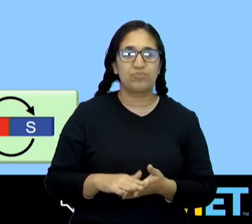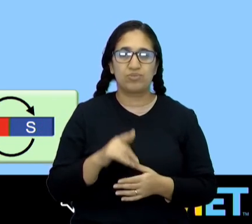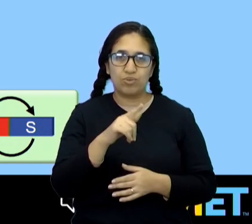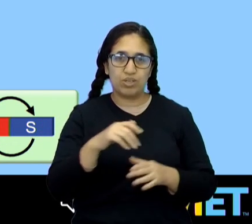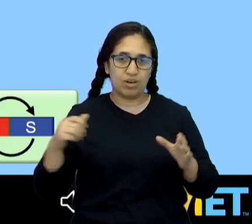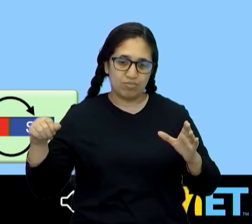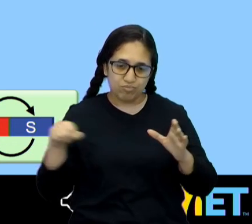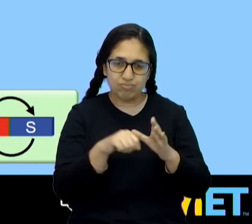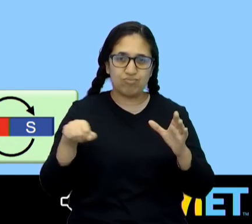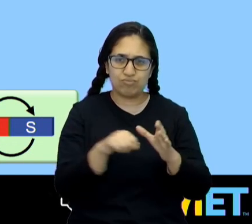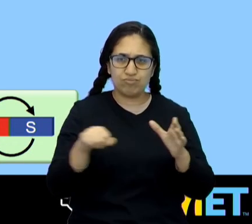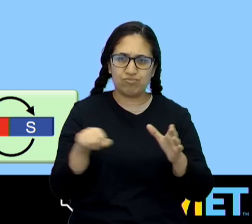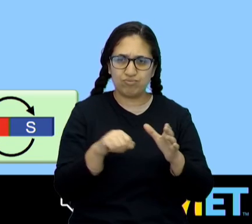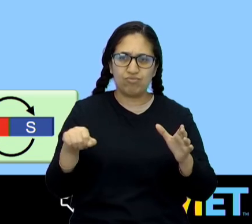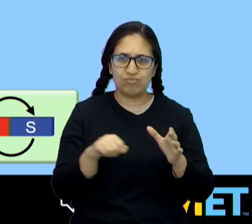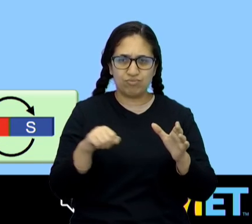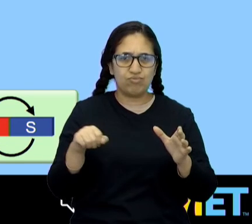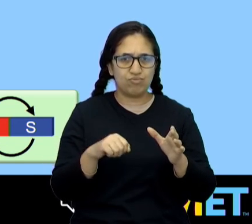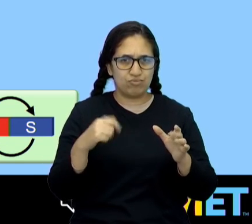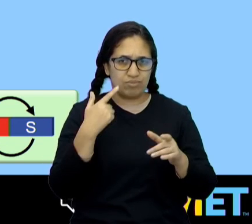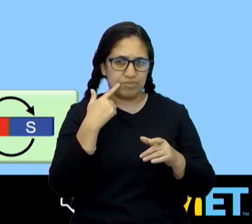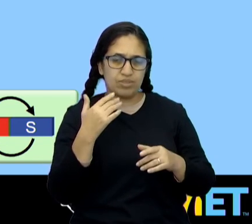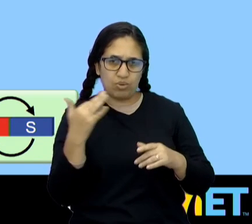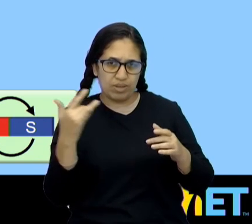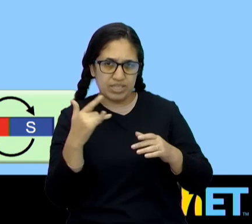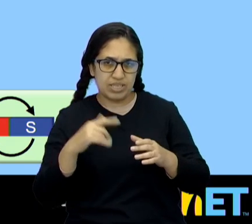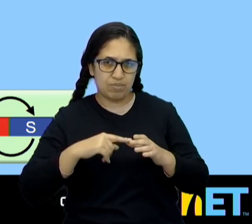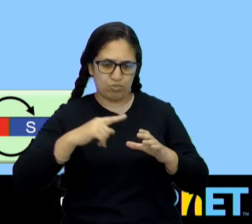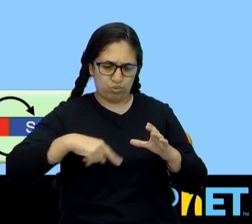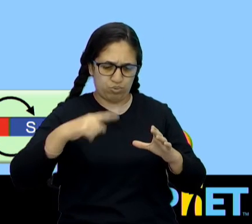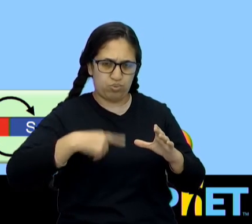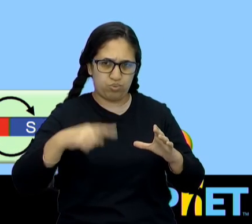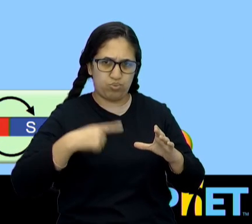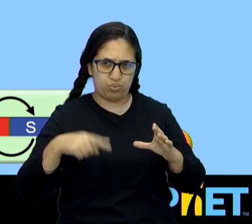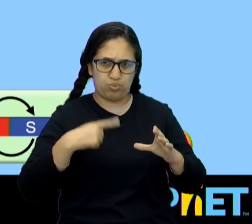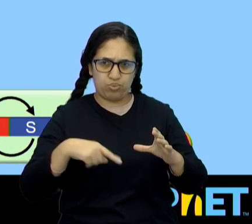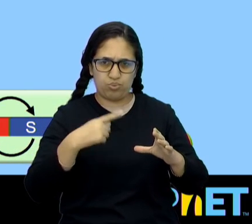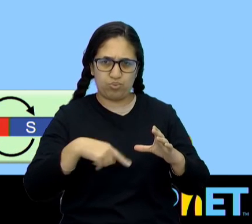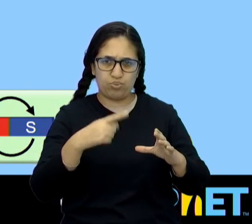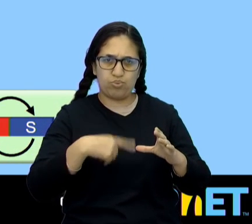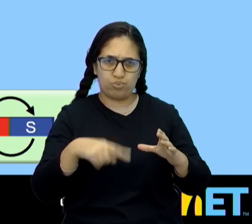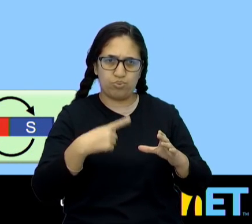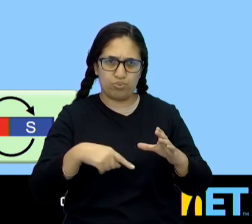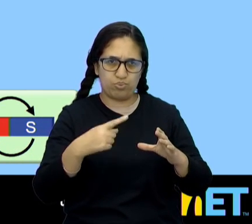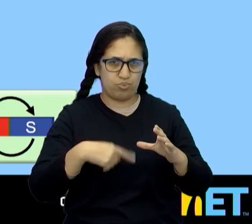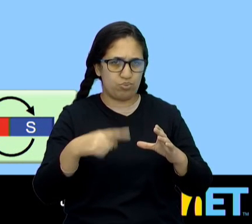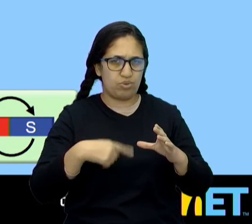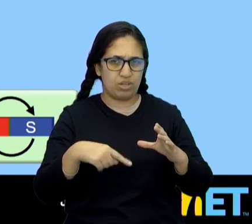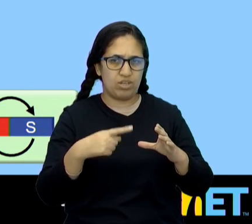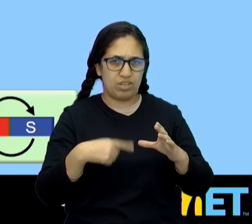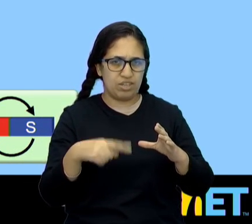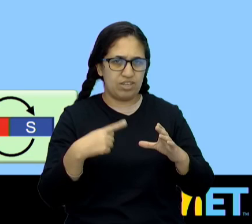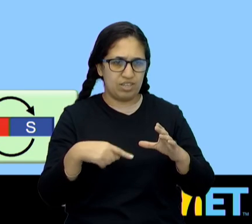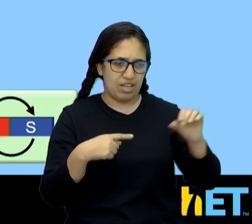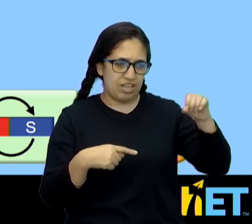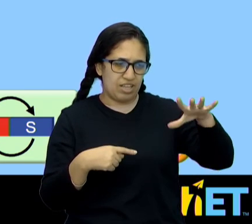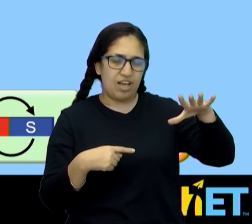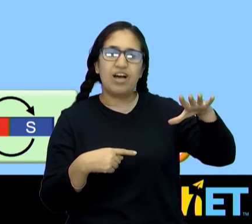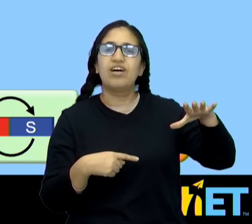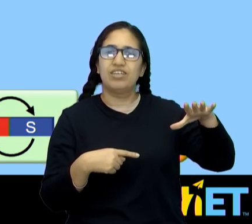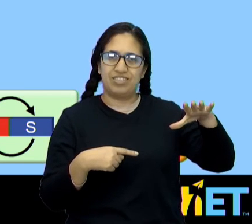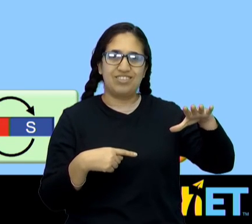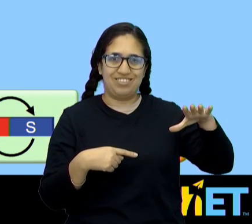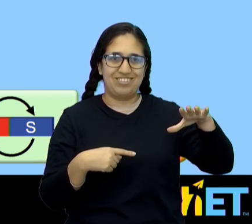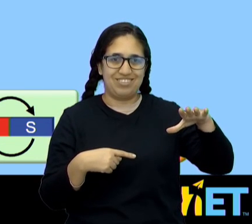turbina movimenta, suponhamos que aqui tem uma turbina com um monte de ímã girando na presença